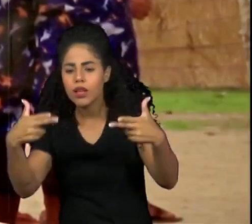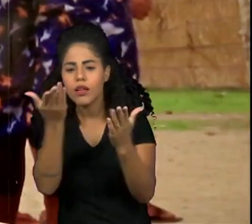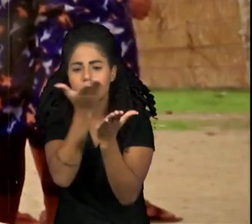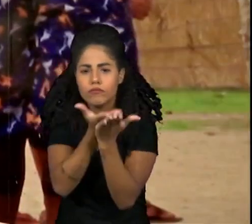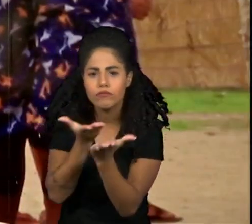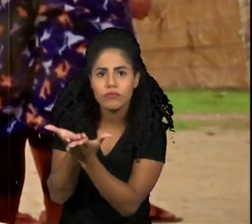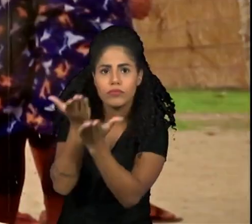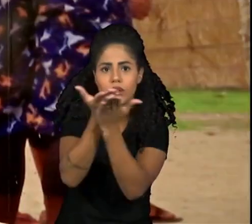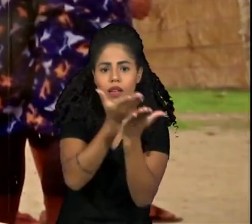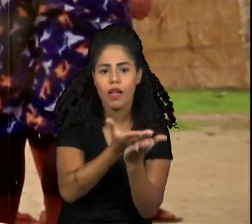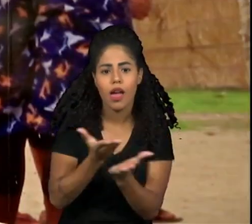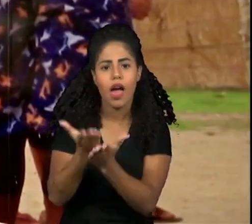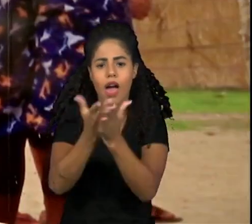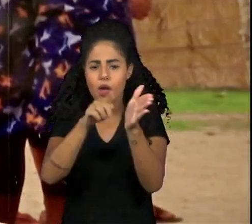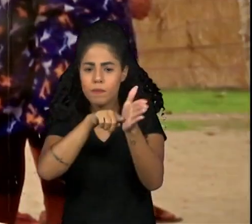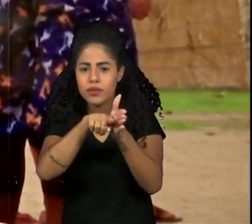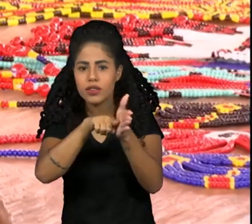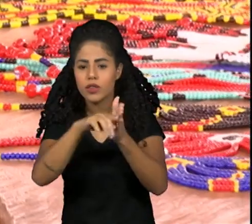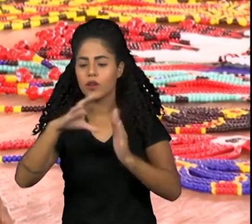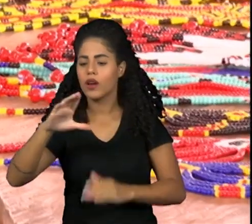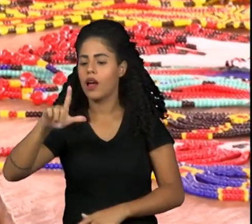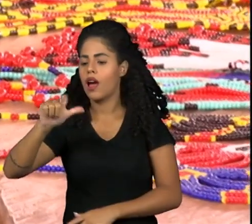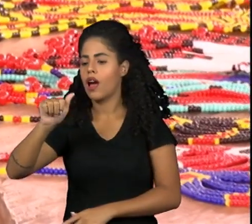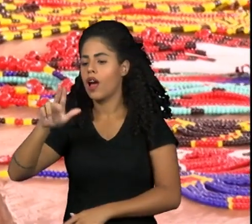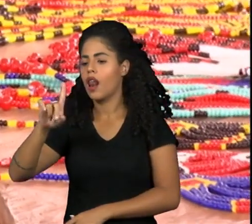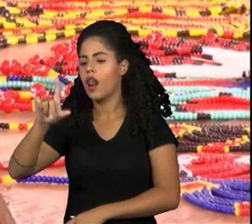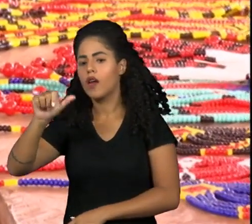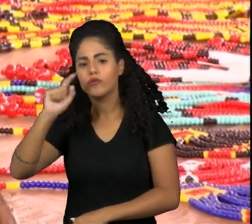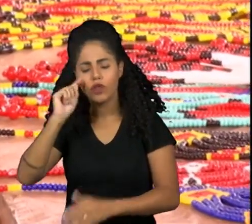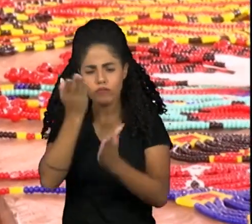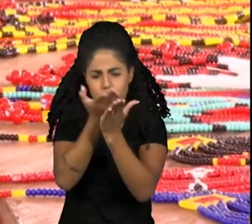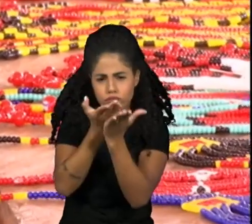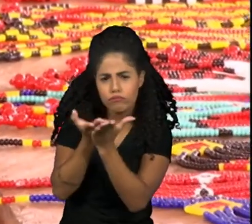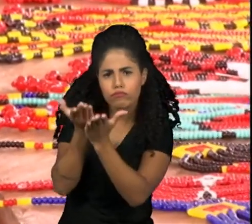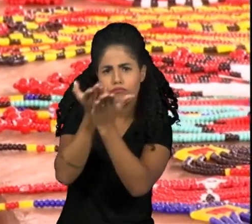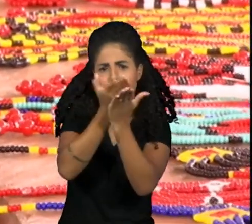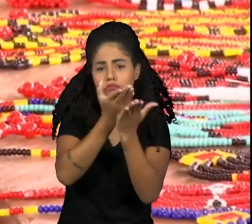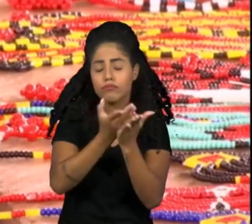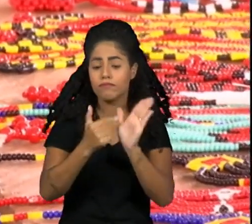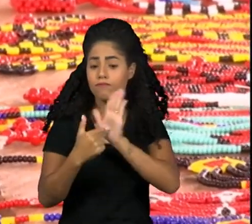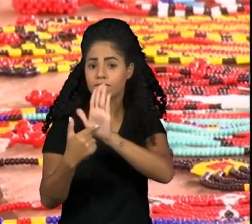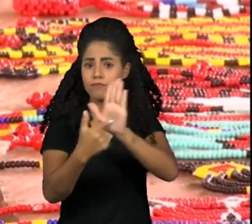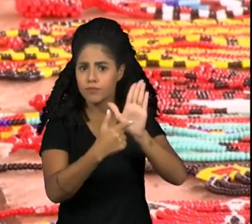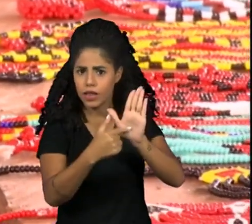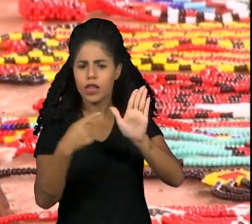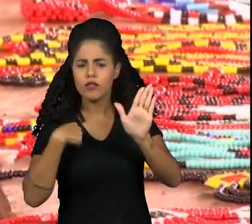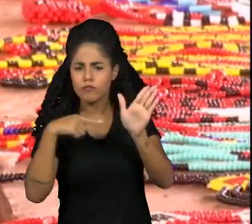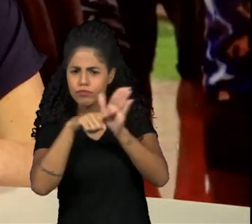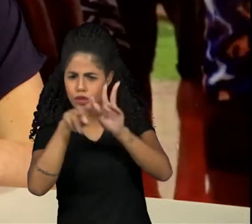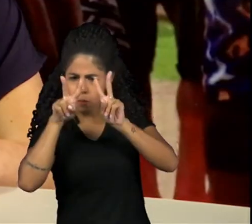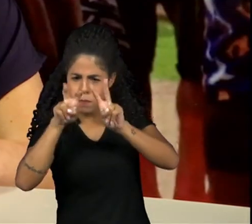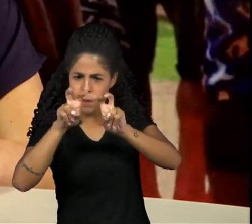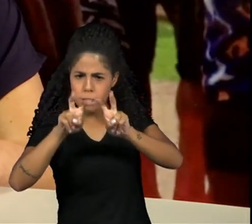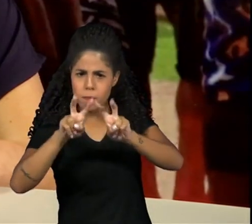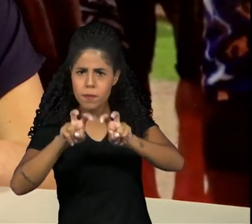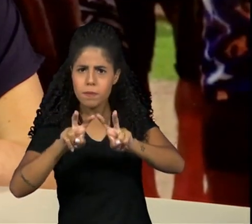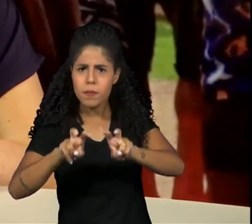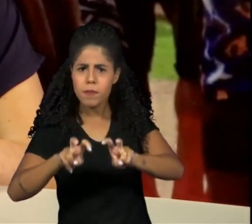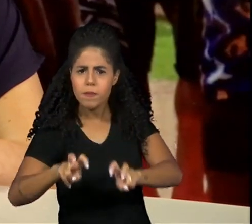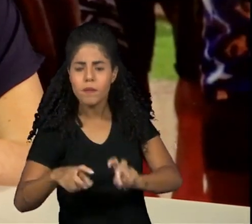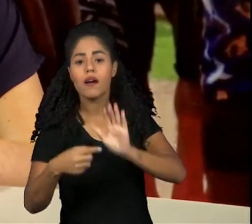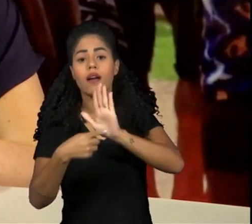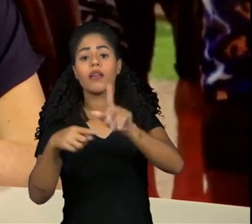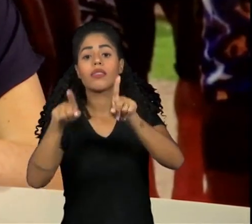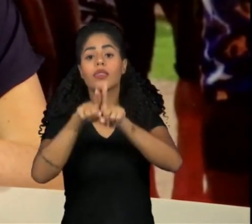Cláudia Lopes, pesquisadora do Museu Paraense Emílio Guilde. Pelos estudos da Berta, né, e do